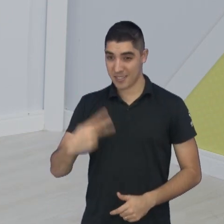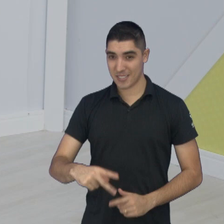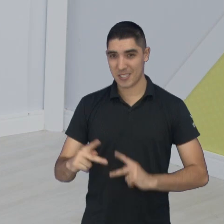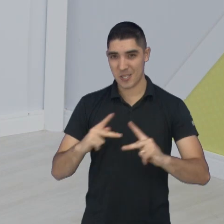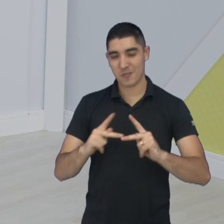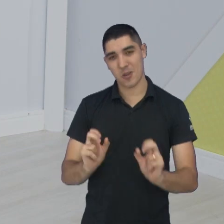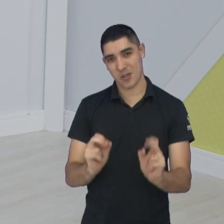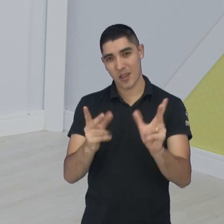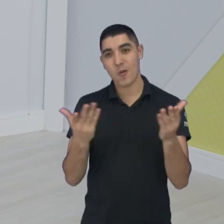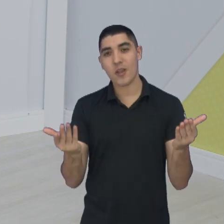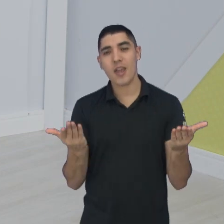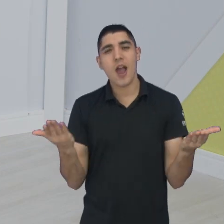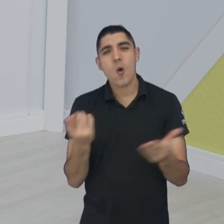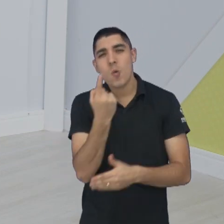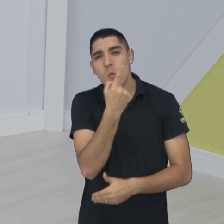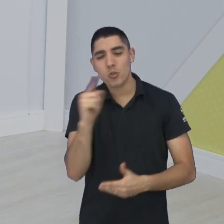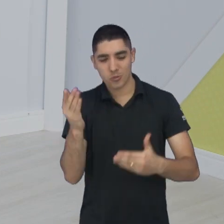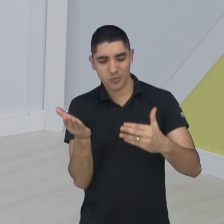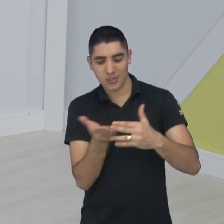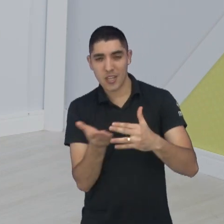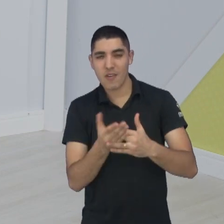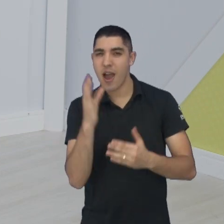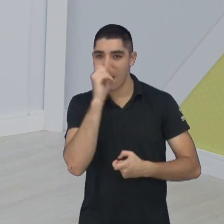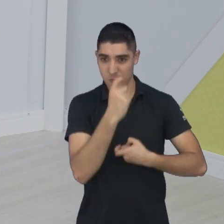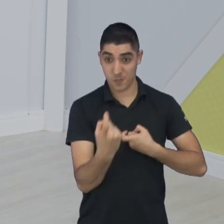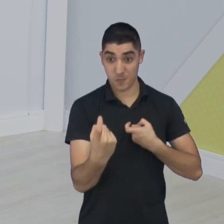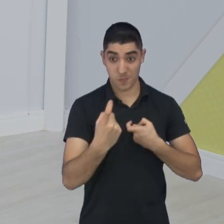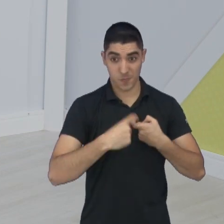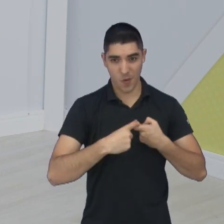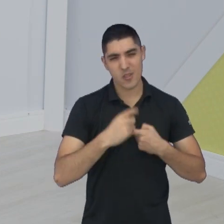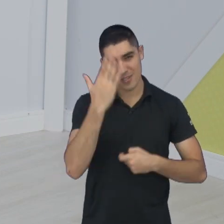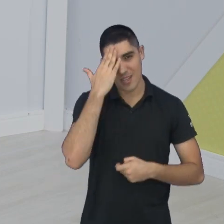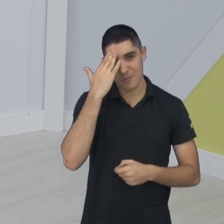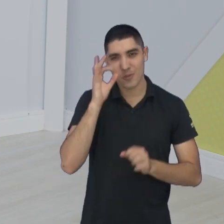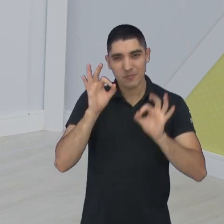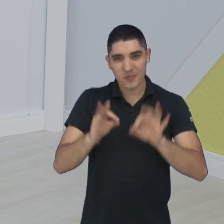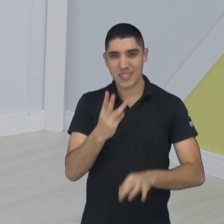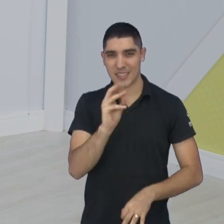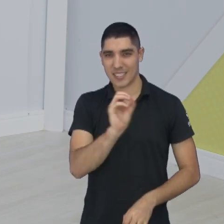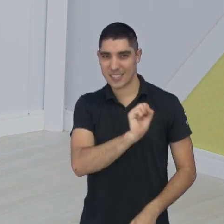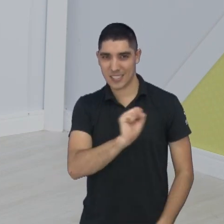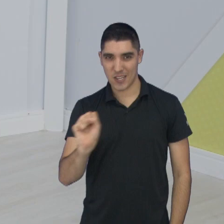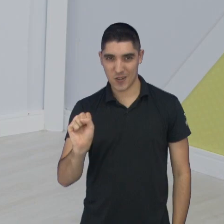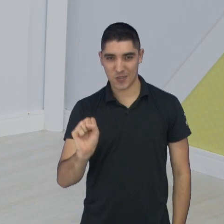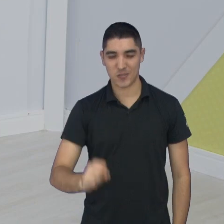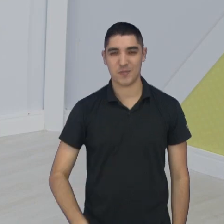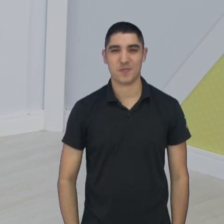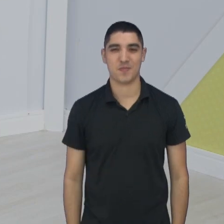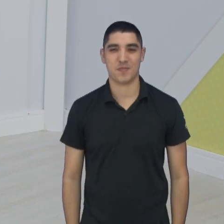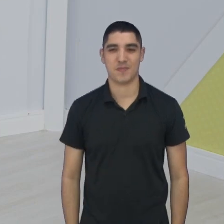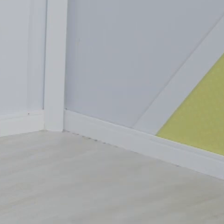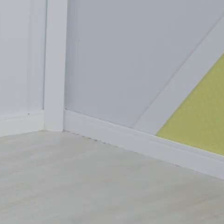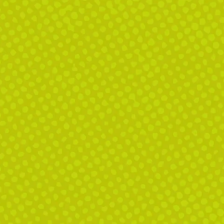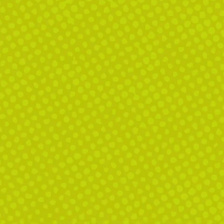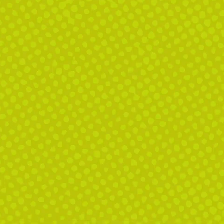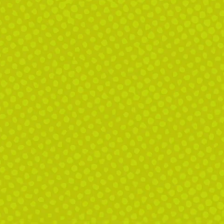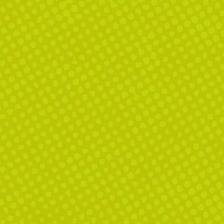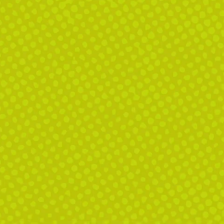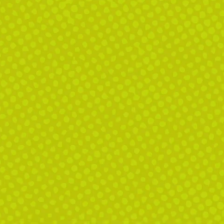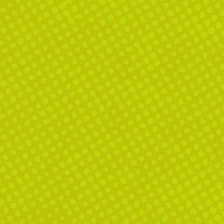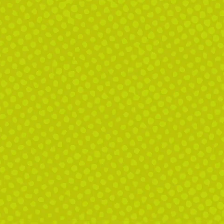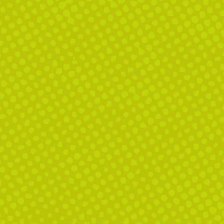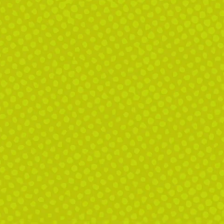Vamos fazer o seguinte, vamos para o último intervalo do dia, aquele pai bola, você sabe que dura 30 segundos. Não sai daí, já voltamos.